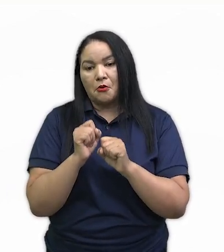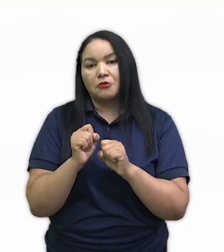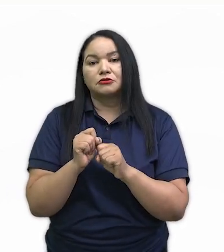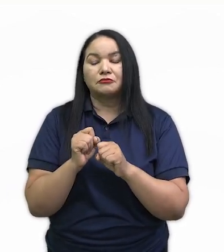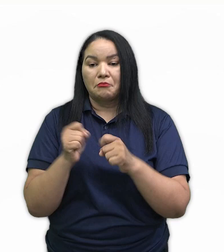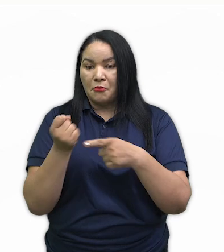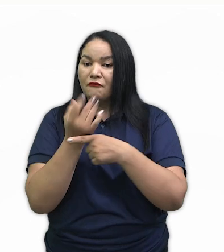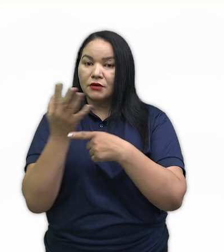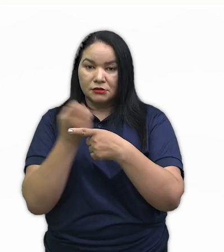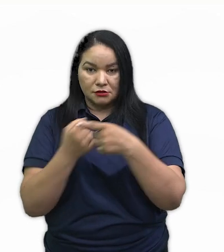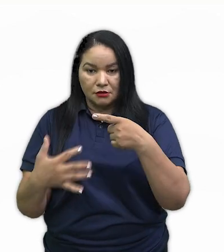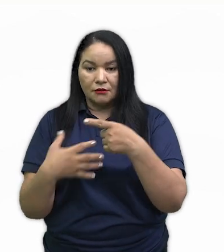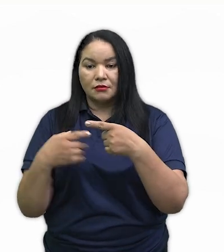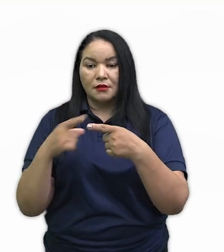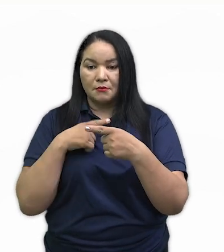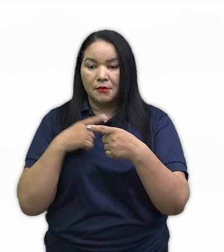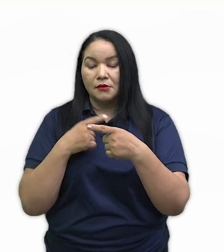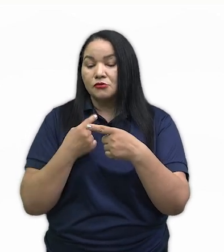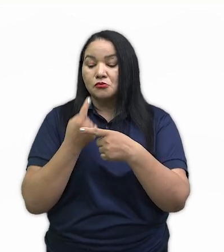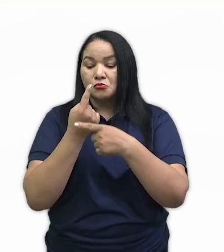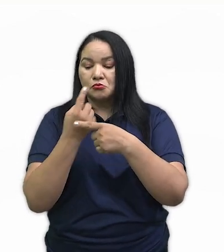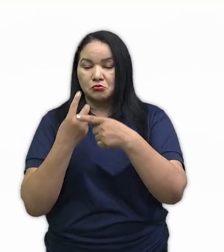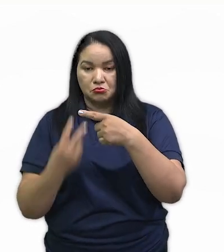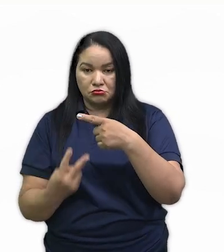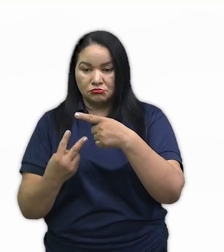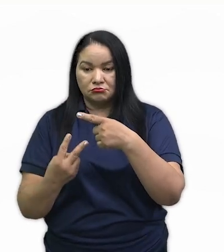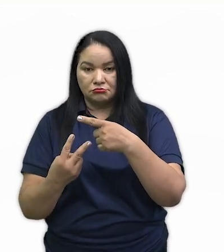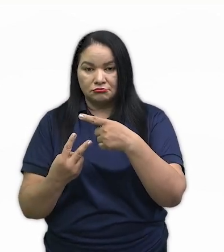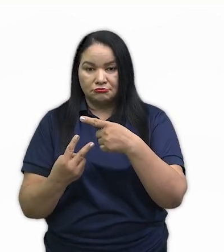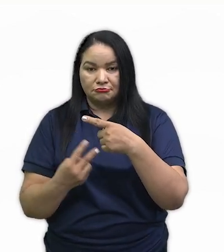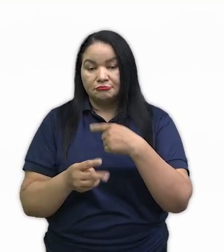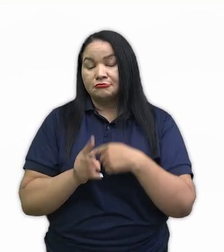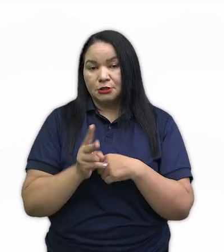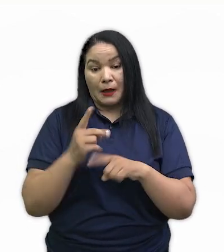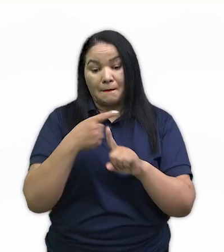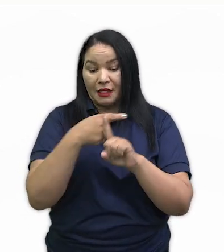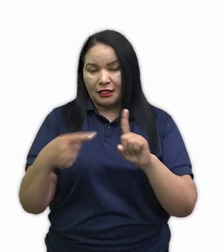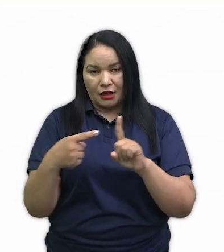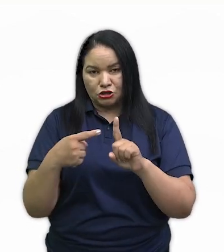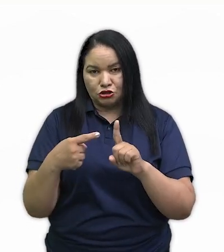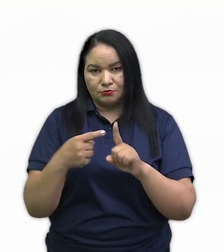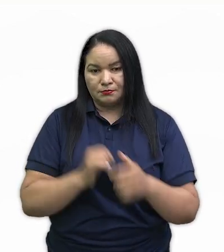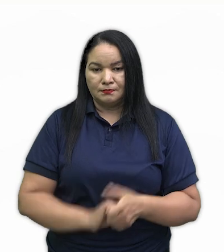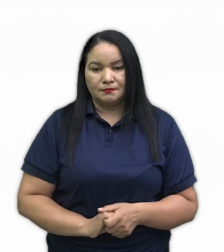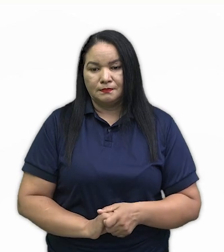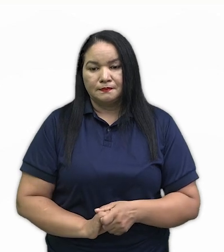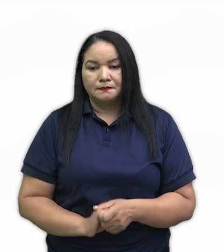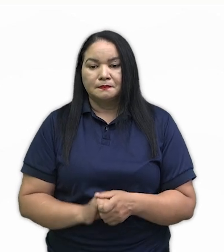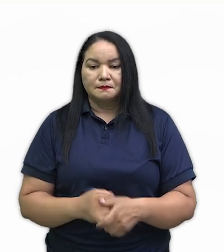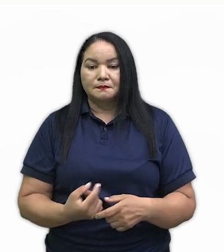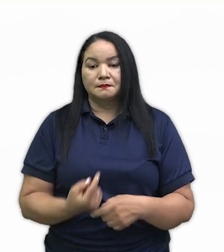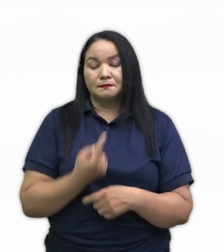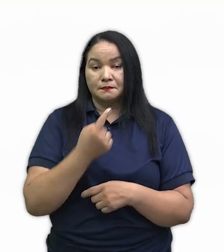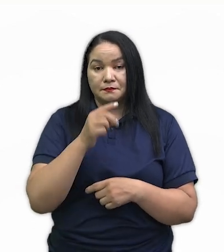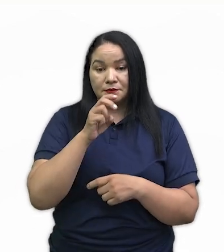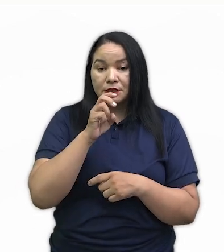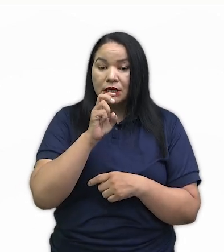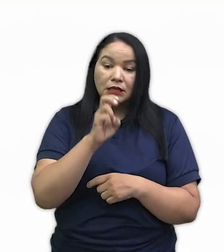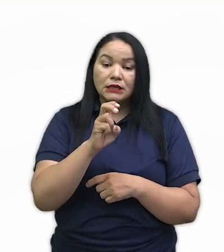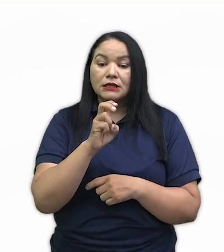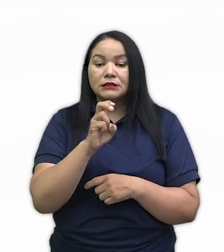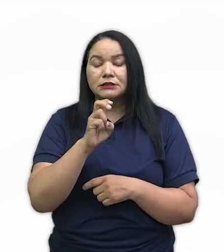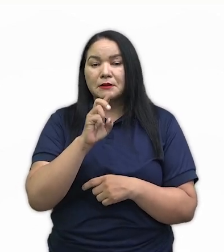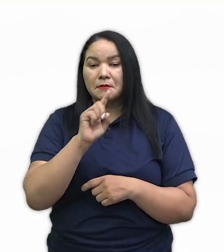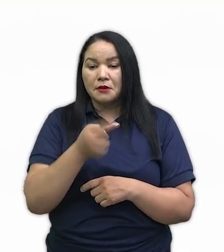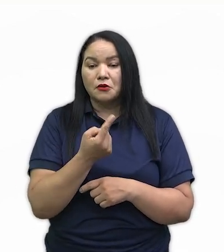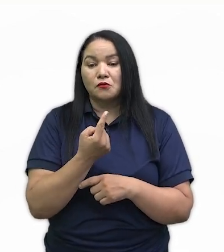em fração. Metade é 1 sobre 2 sempre, tá bom? Então, a gente vai ter aí 15.000, que multiplica